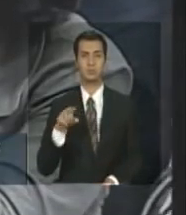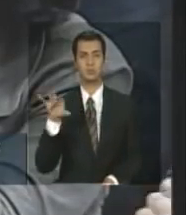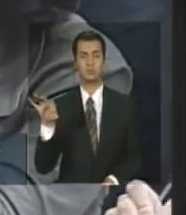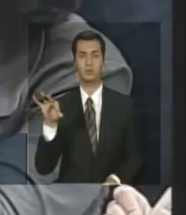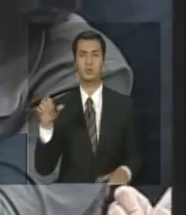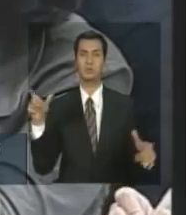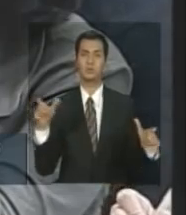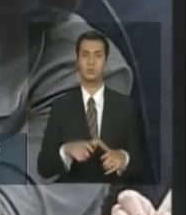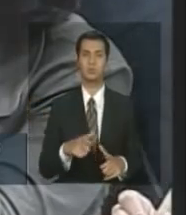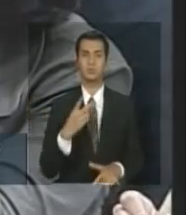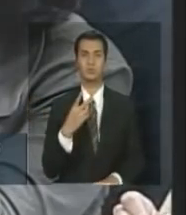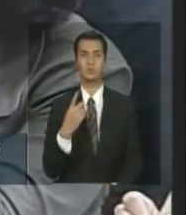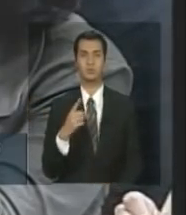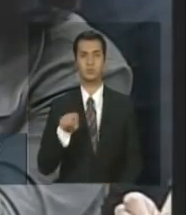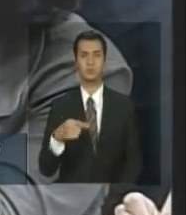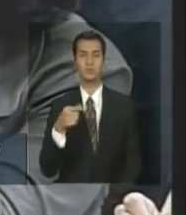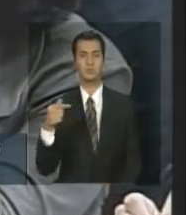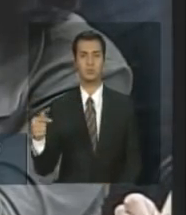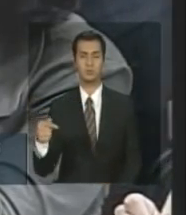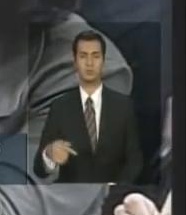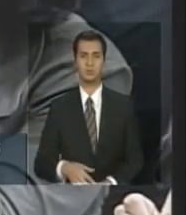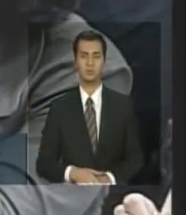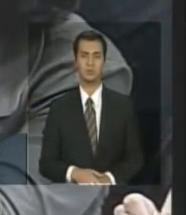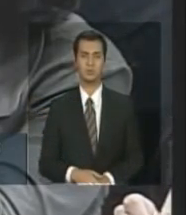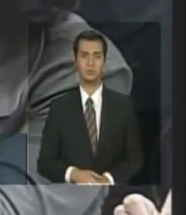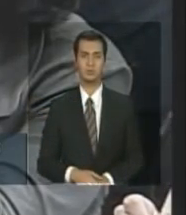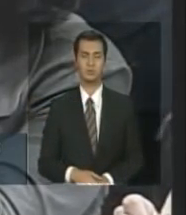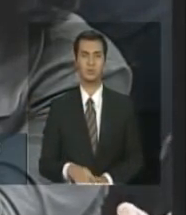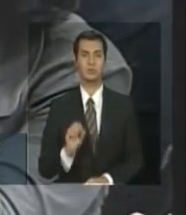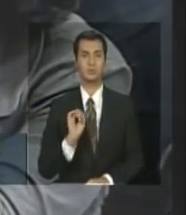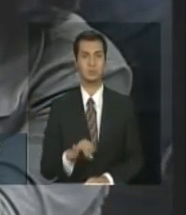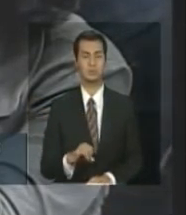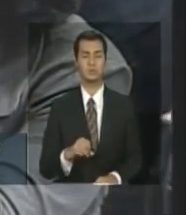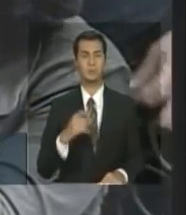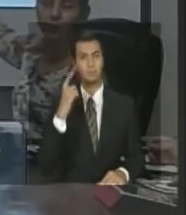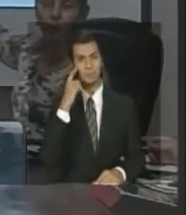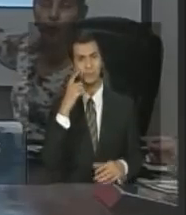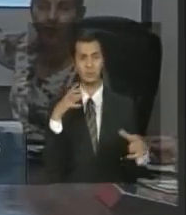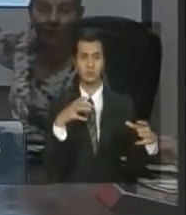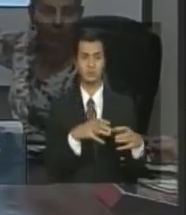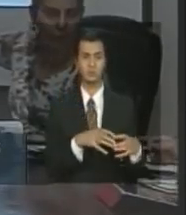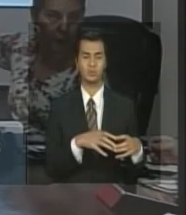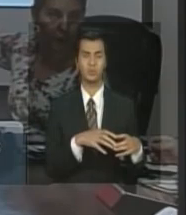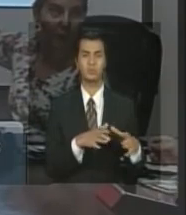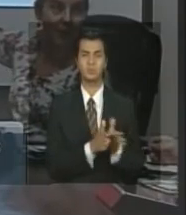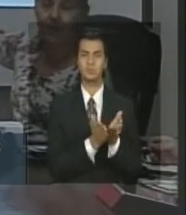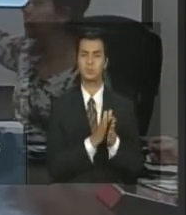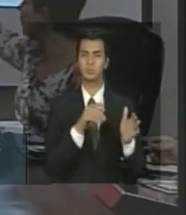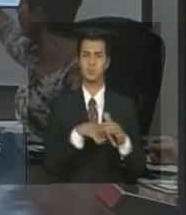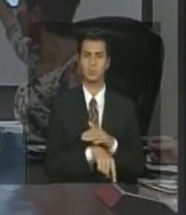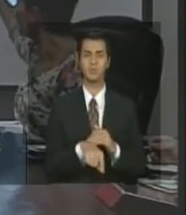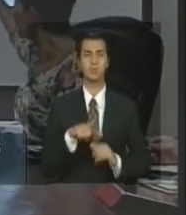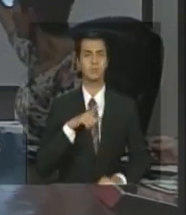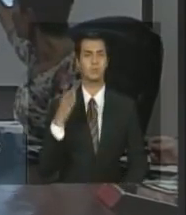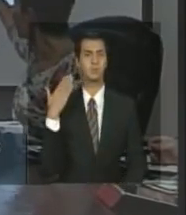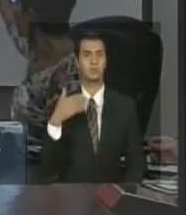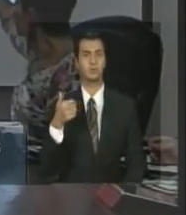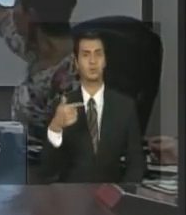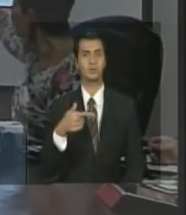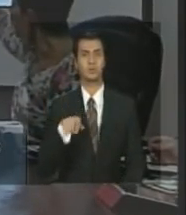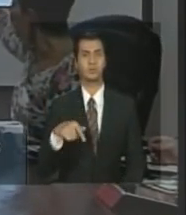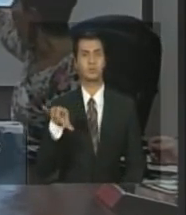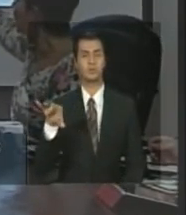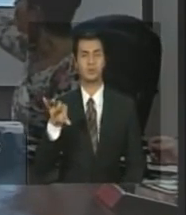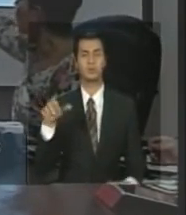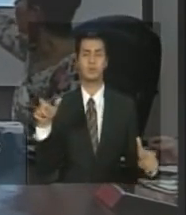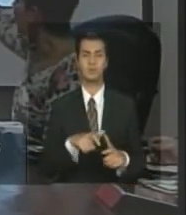para 21,7. Uhum. Se você trabalhar só com extremamente pobre, cai de 12,9 para 7,6. E